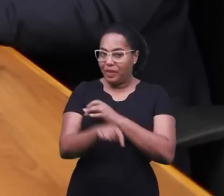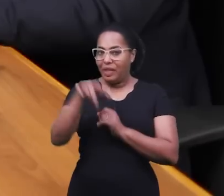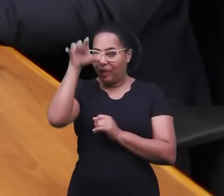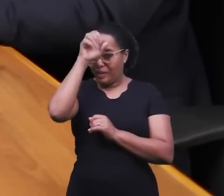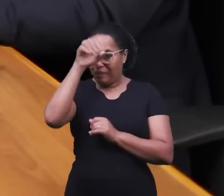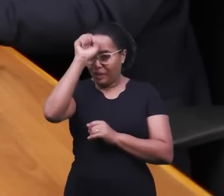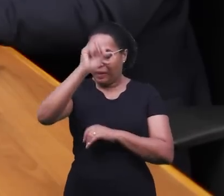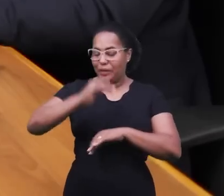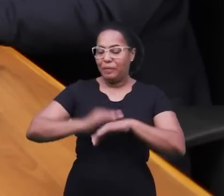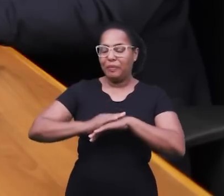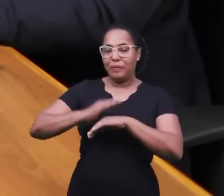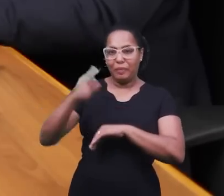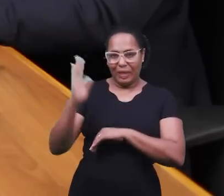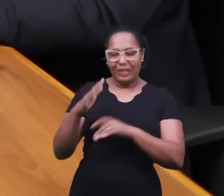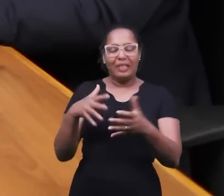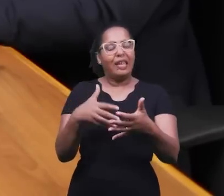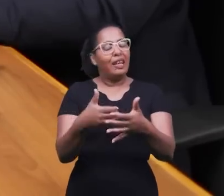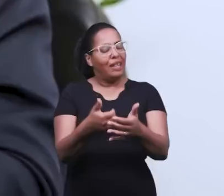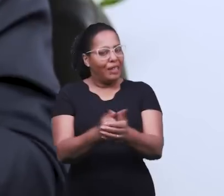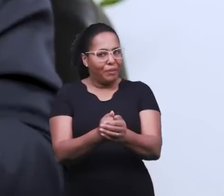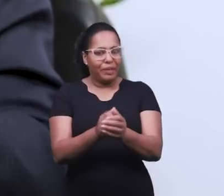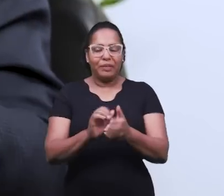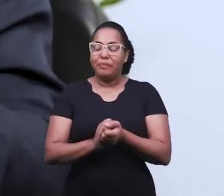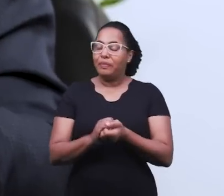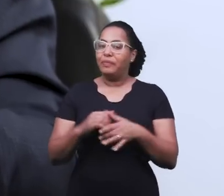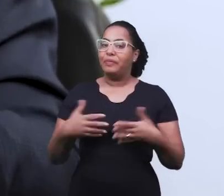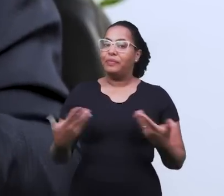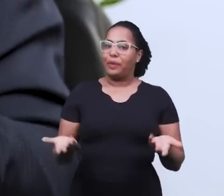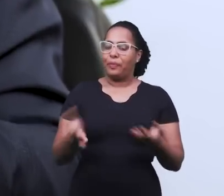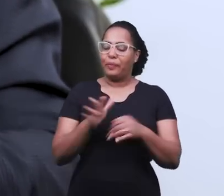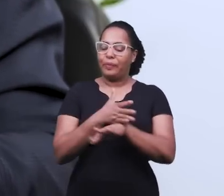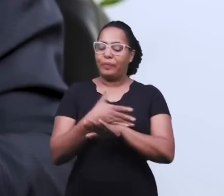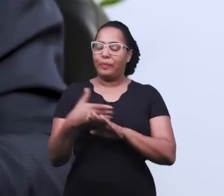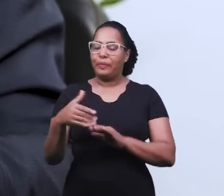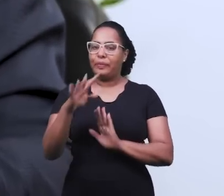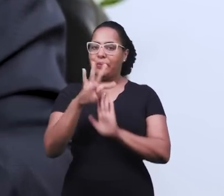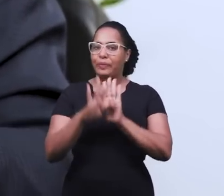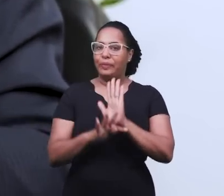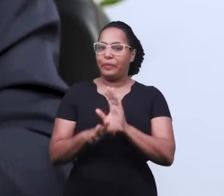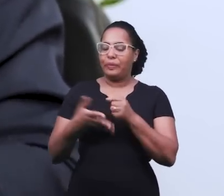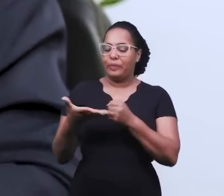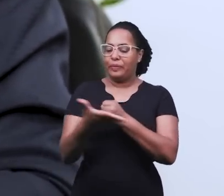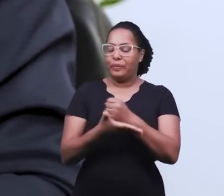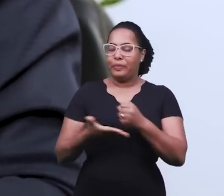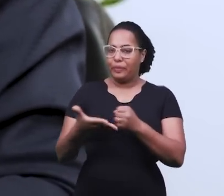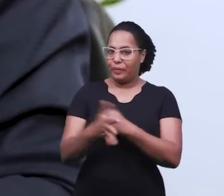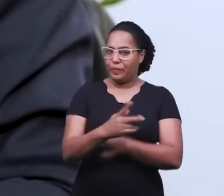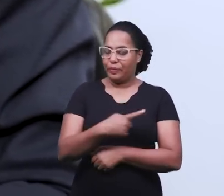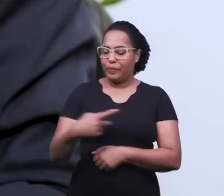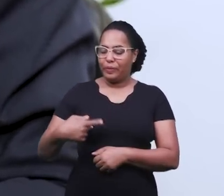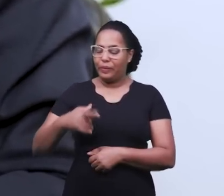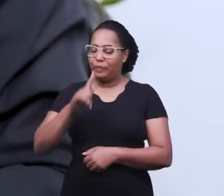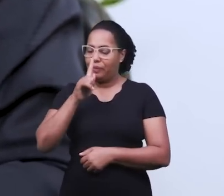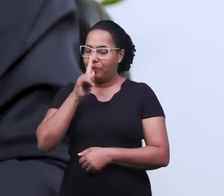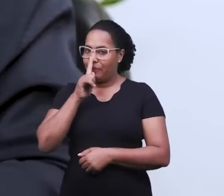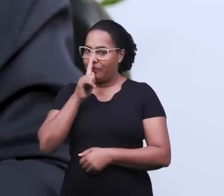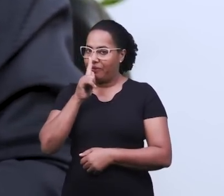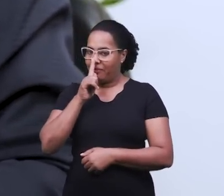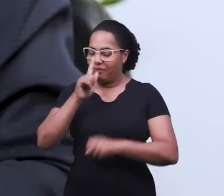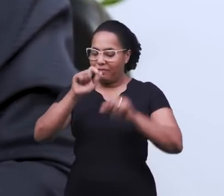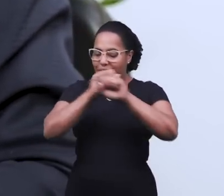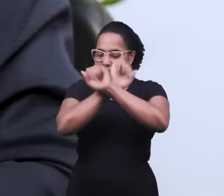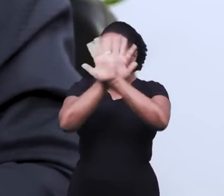para aprendermos um pouco mais, né? Amém. Bom, para a gente começar logo então, eu vou ler o texto base, porque o pastor Gilson tem muitos